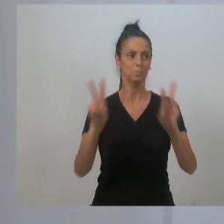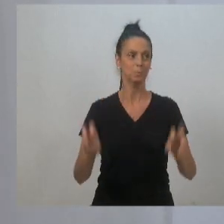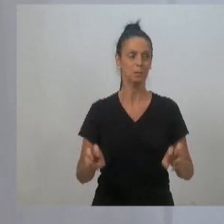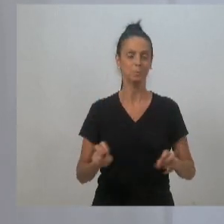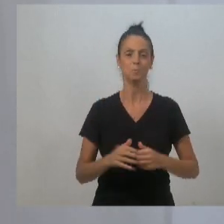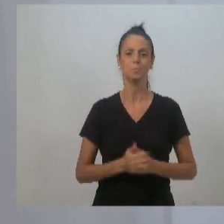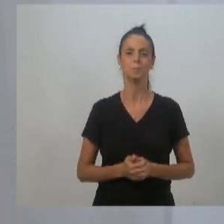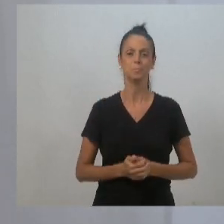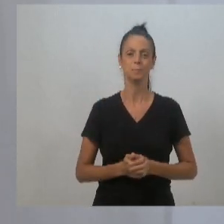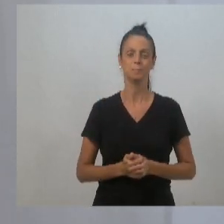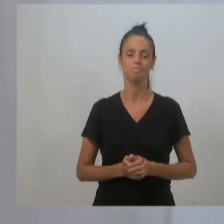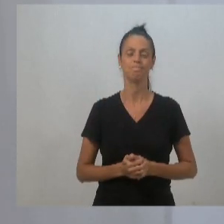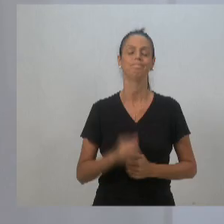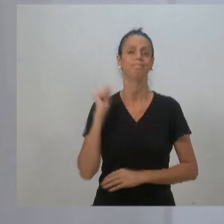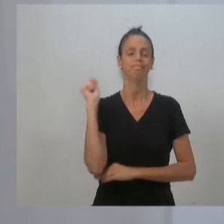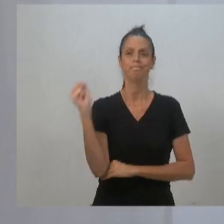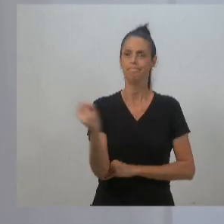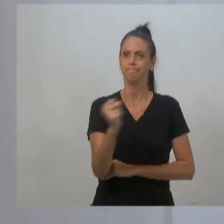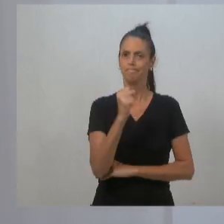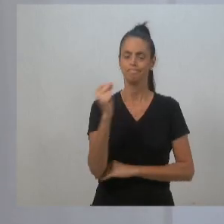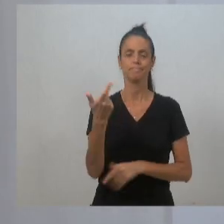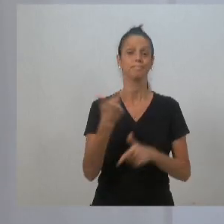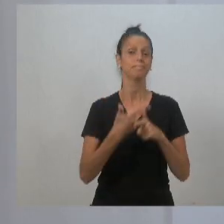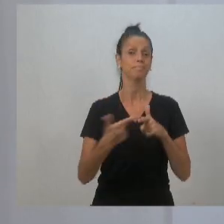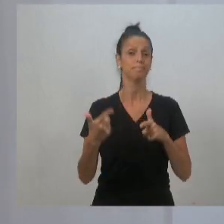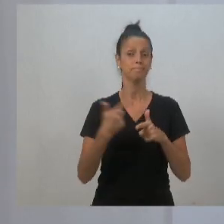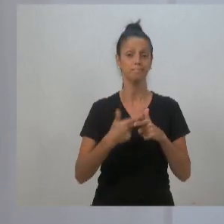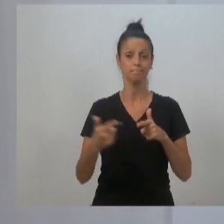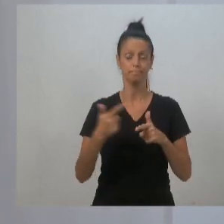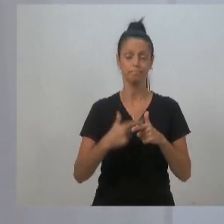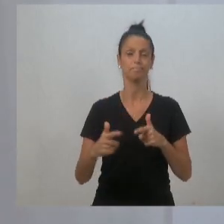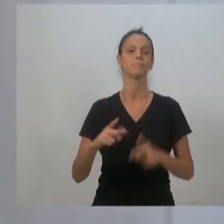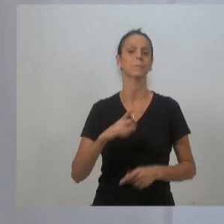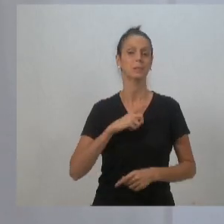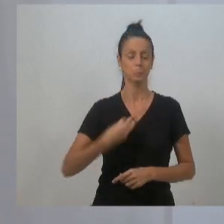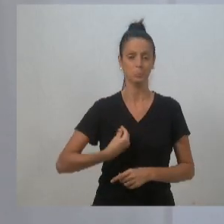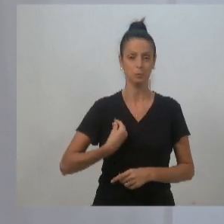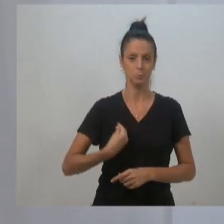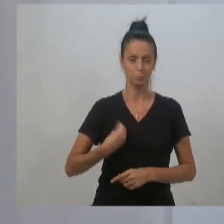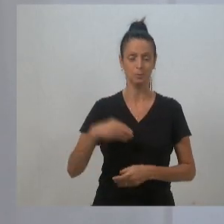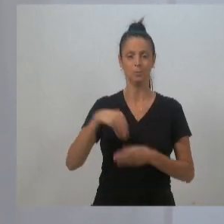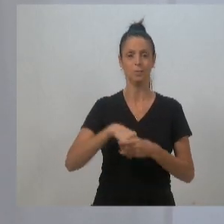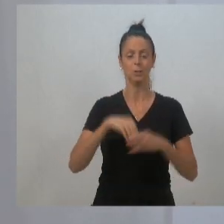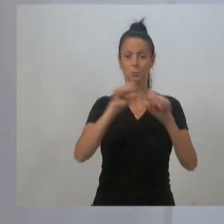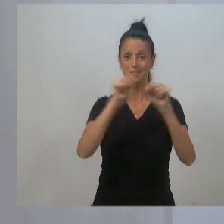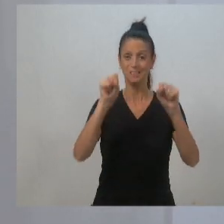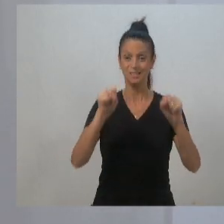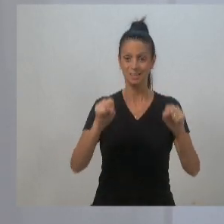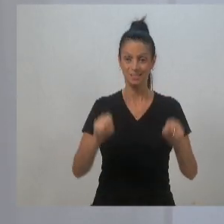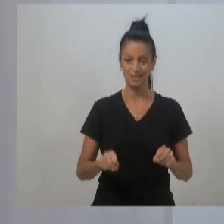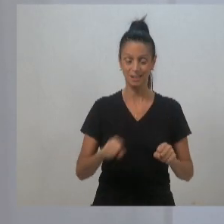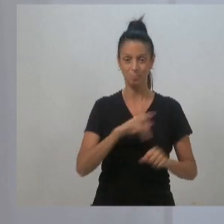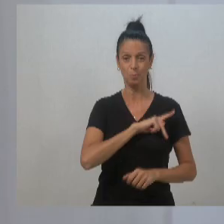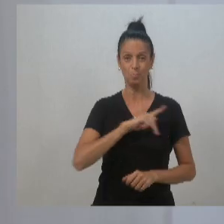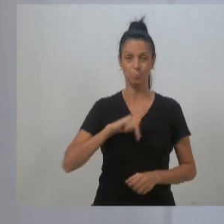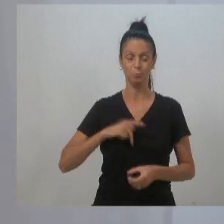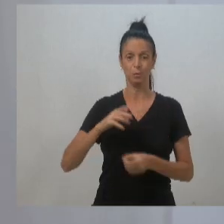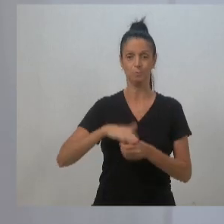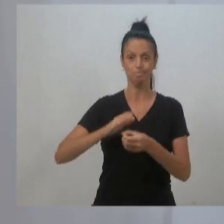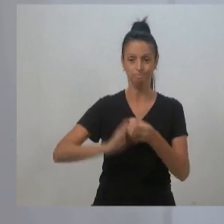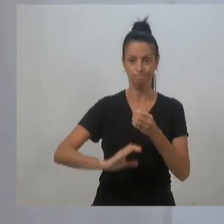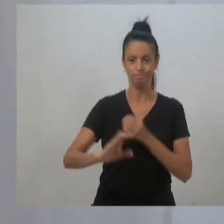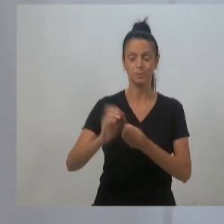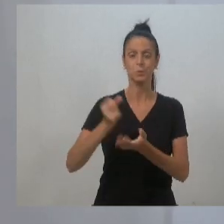nosso sério, gravíssimo problema que estamos enfrentando no nosso sistema público de esgotamento sanitário, nosso contrato